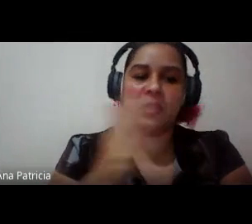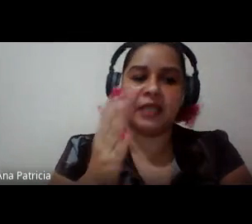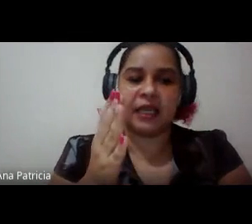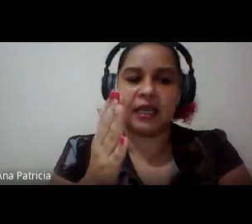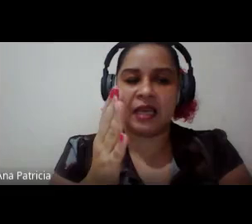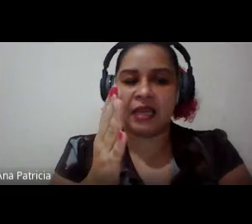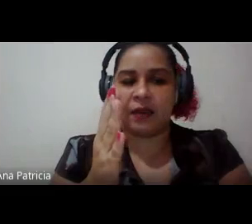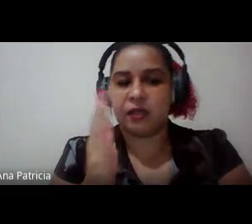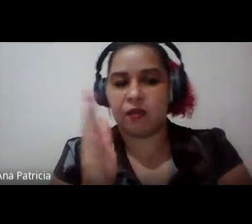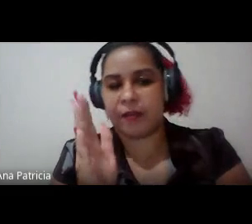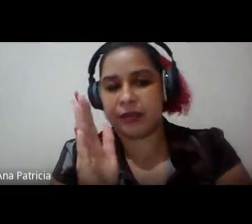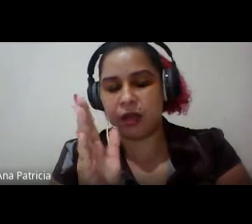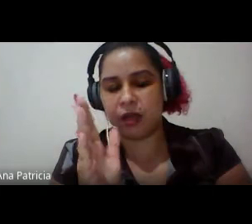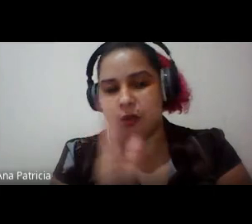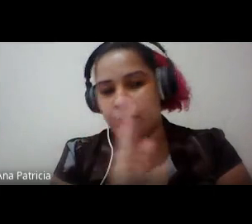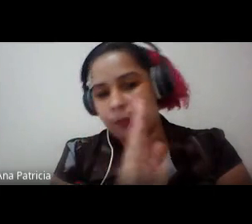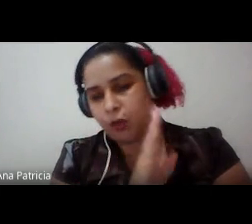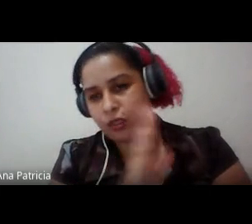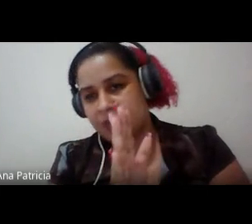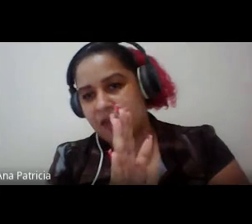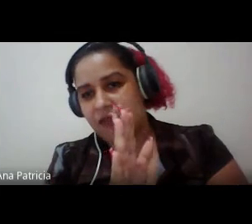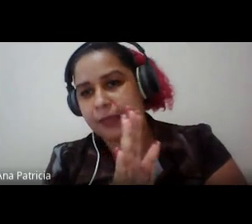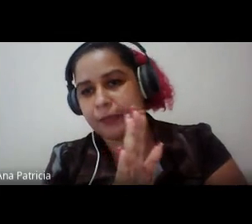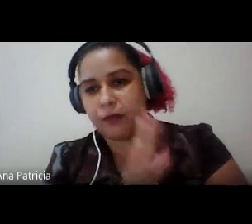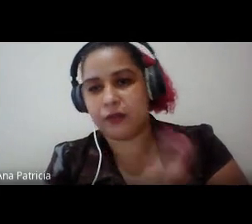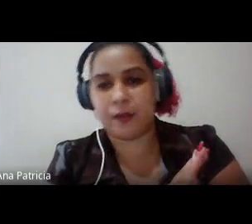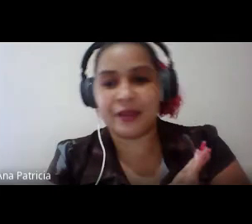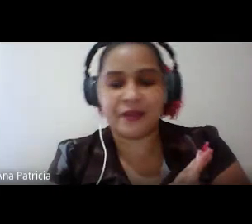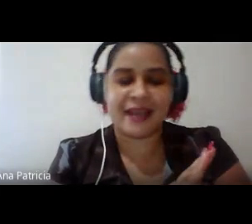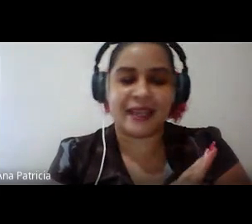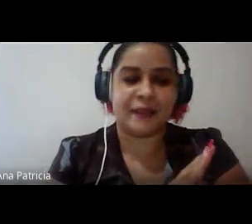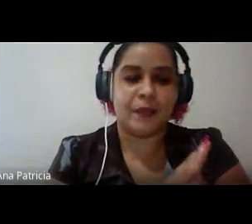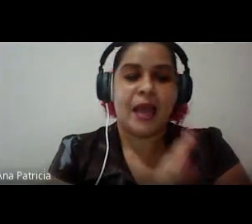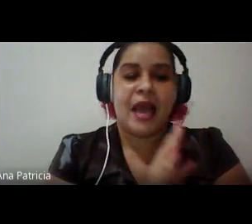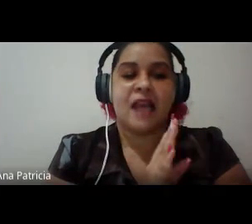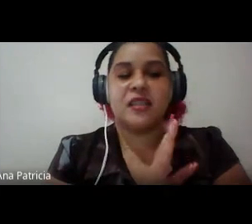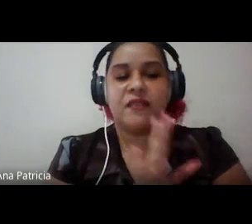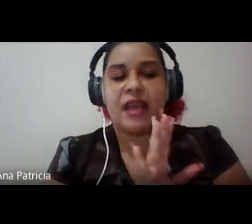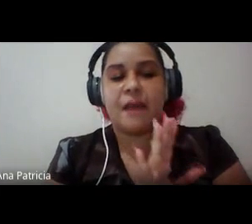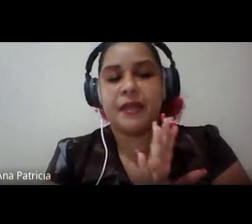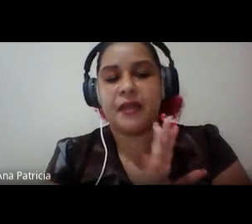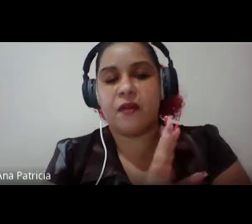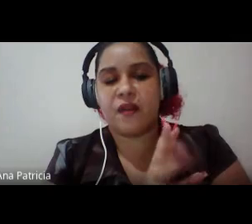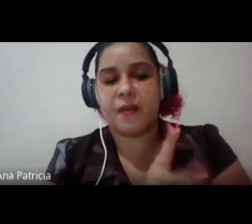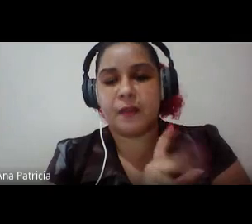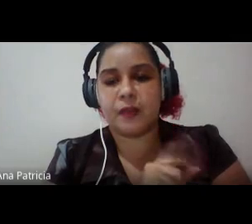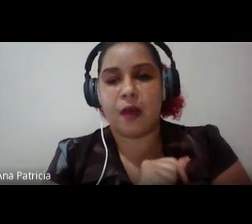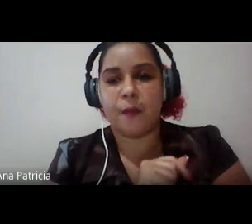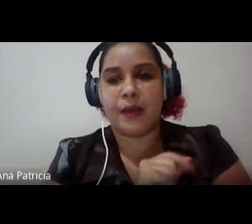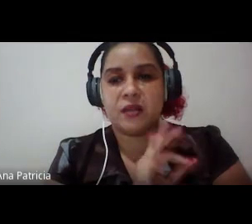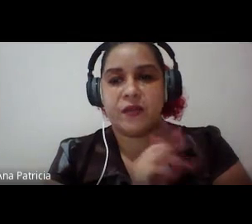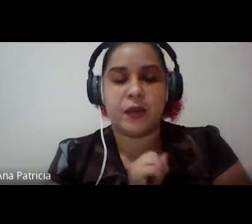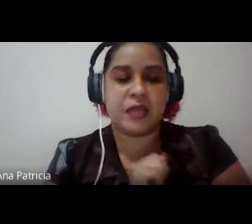Vou seguir a sequência do alfabeto, não. Eu gosto de ensinar o alfabeto manual de forma diferente. A gente vai aprender o alfabeto